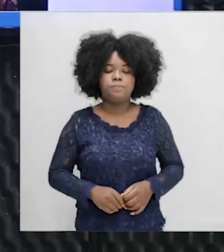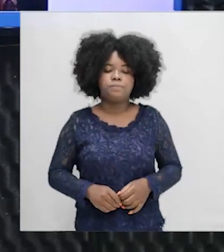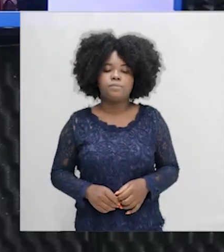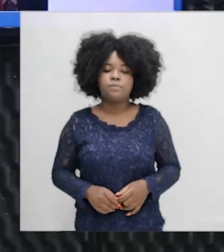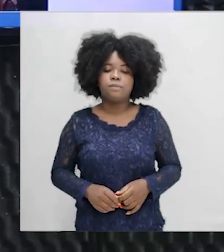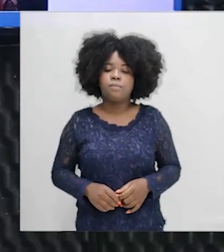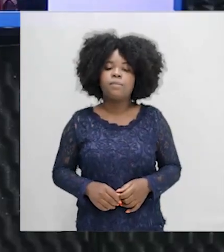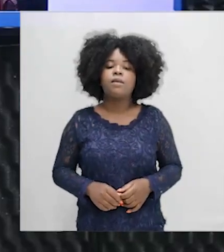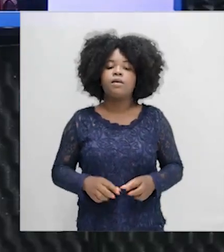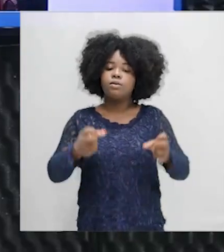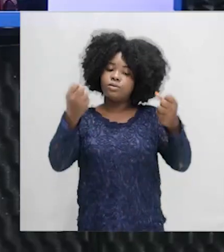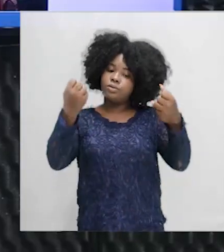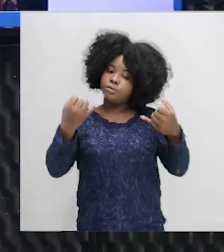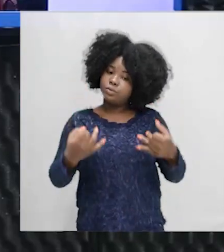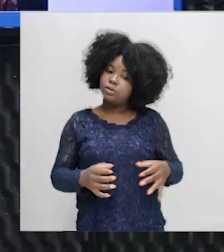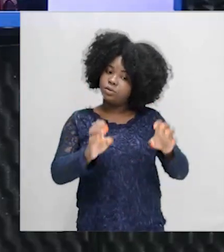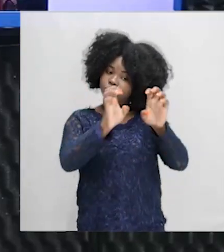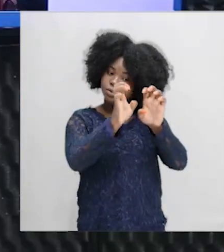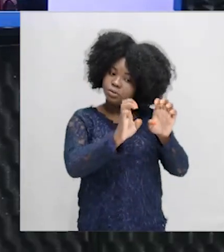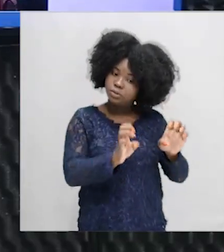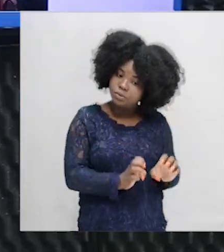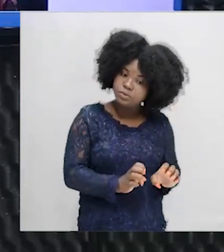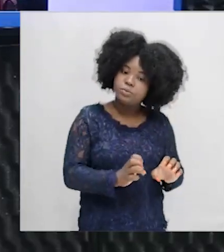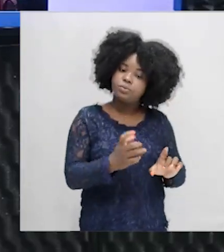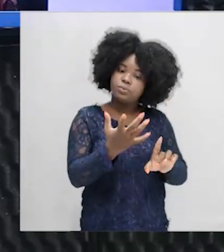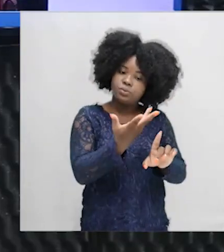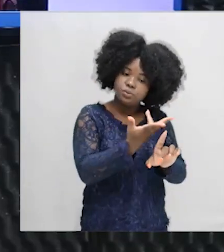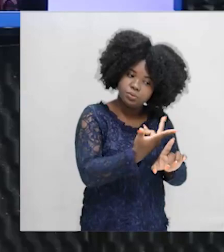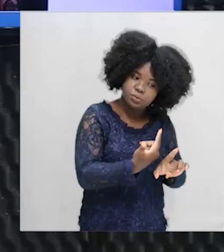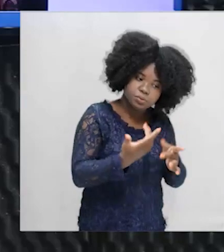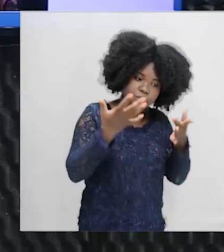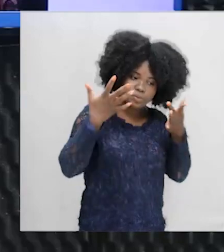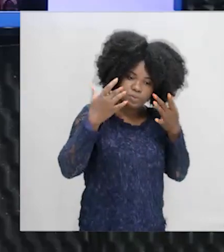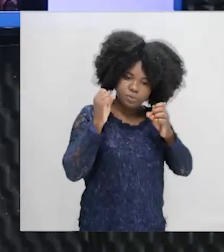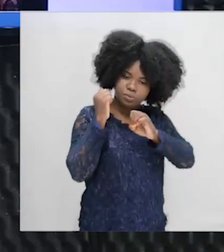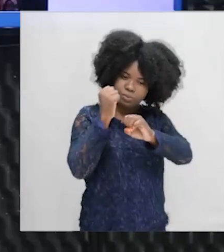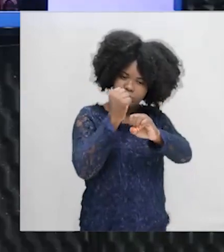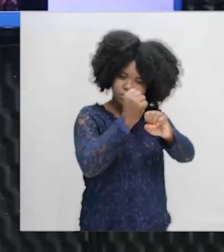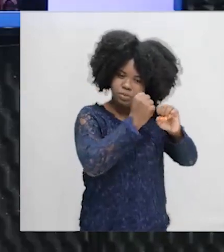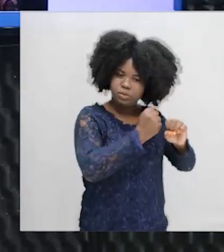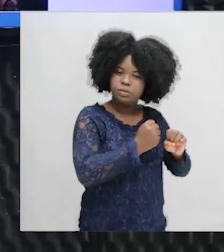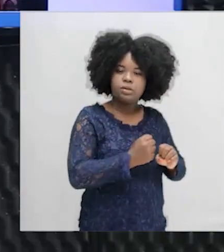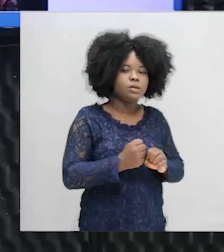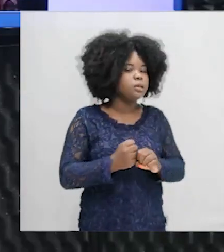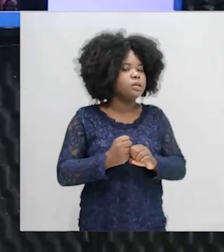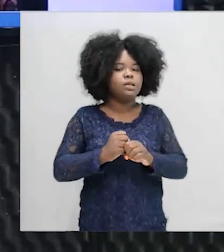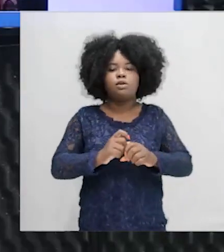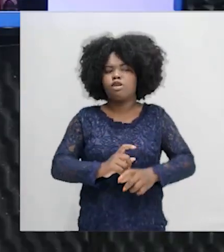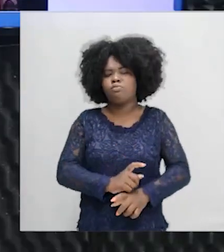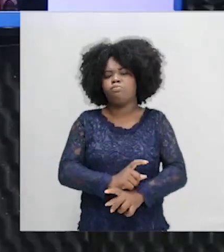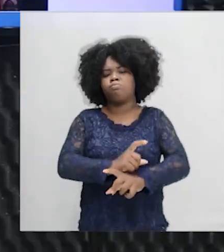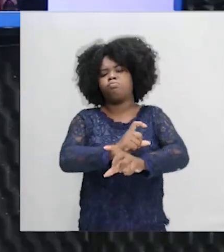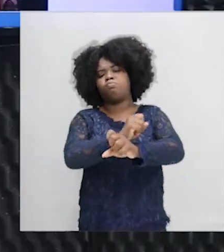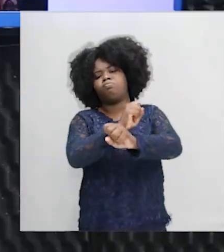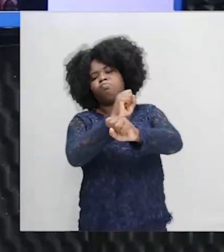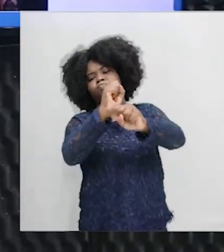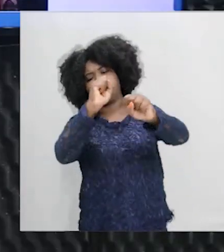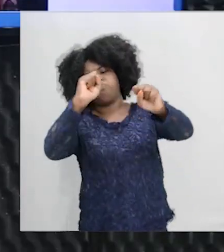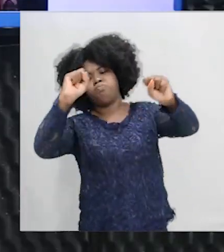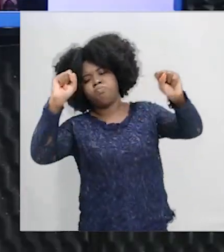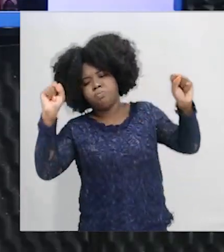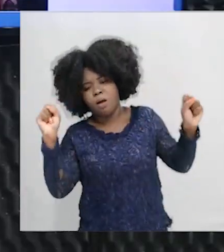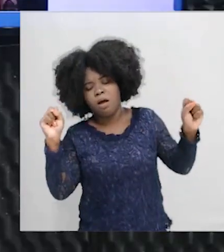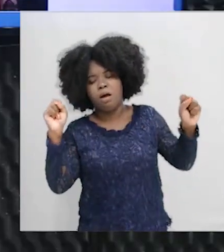falando de uma estrutura de arte que é opulenta, é gigantesca, tudo é no superlativo, tudo